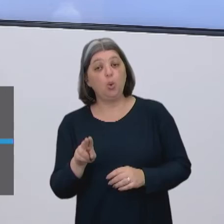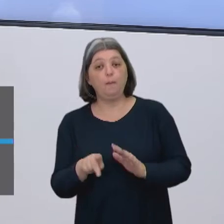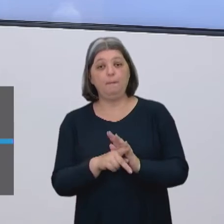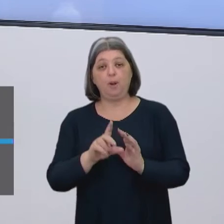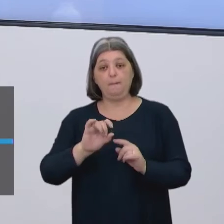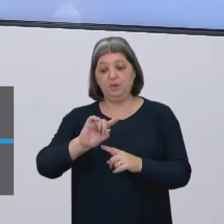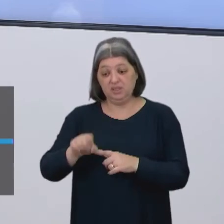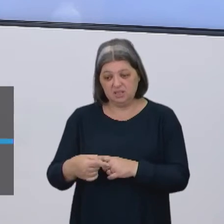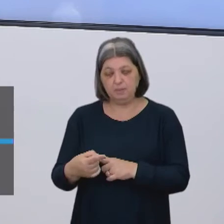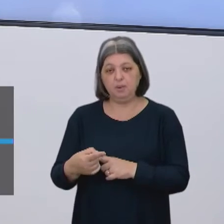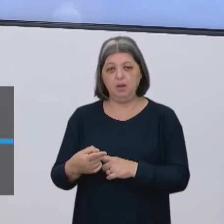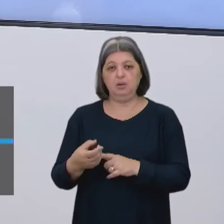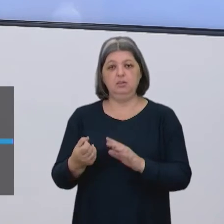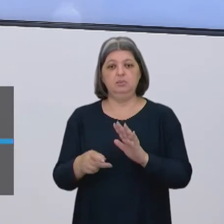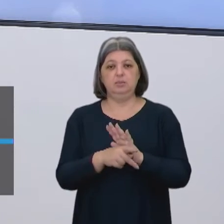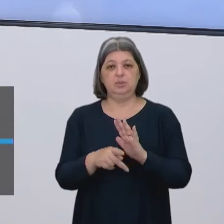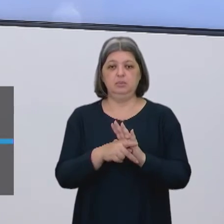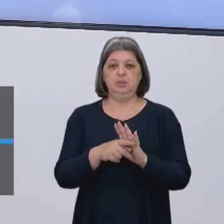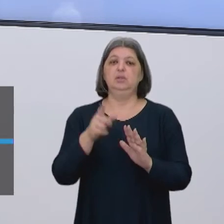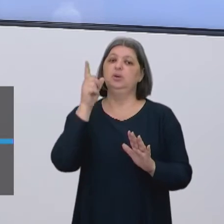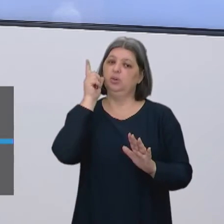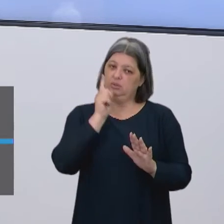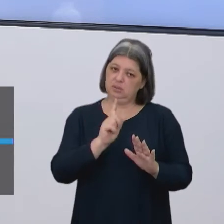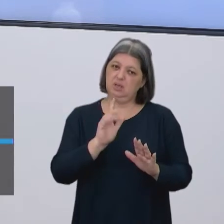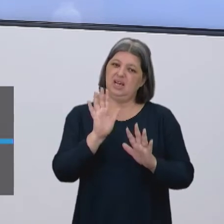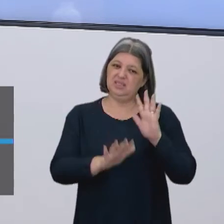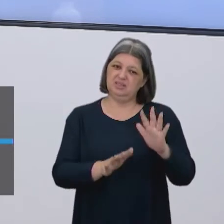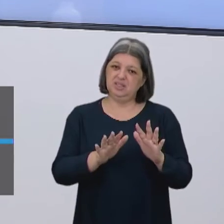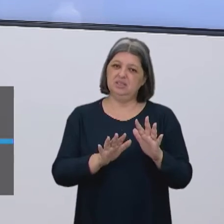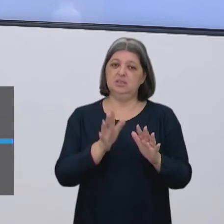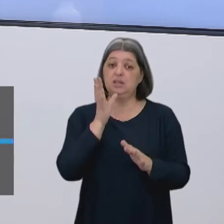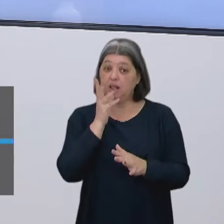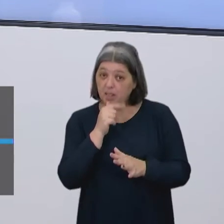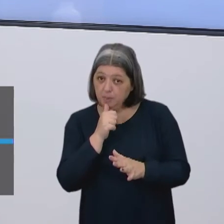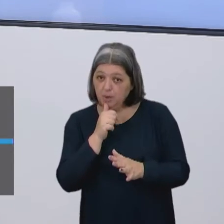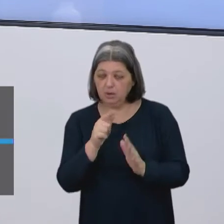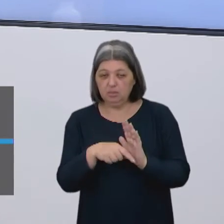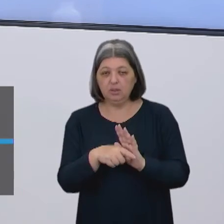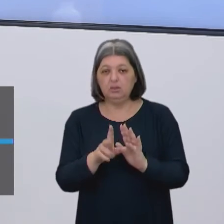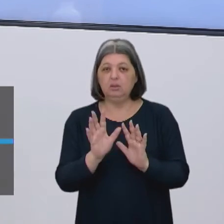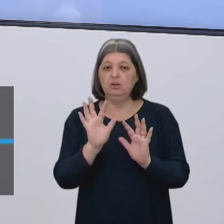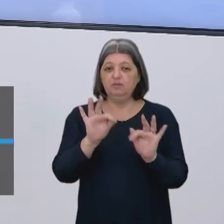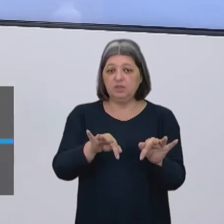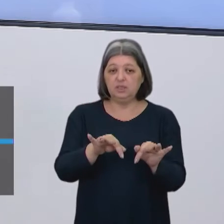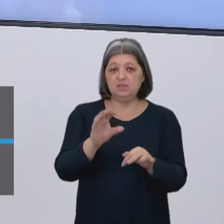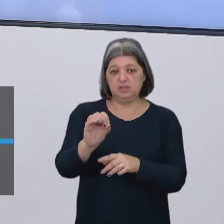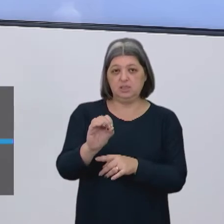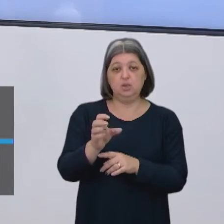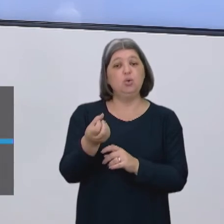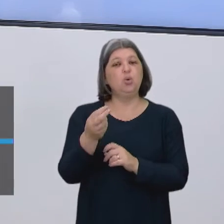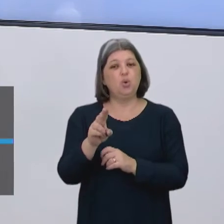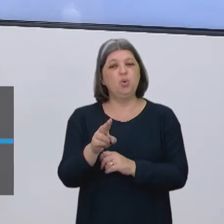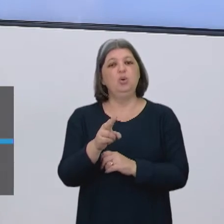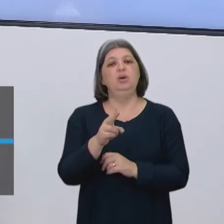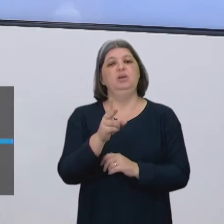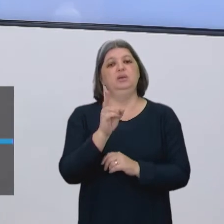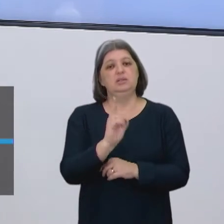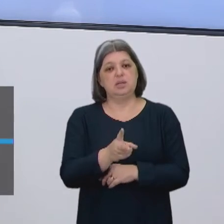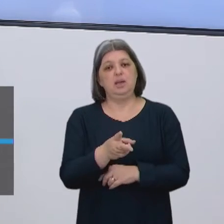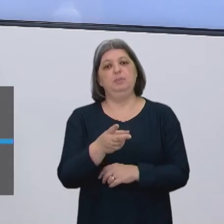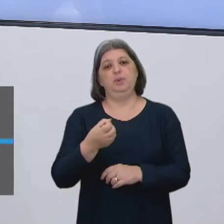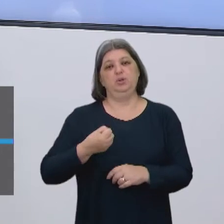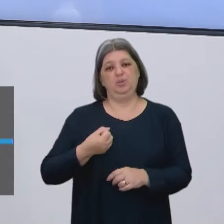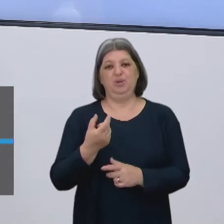exato, que é isso que quando a gente divide, chega, por mais que seja longo, chega no 0, resto 0, ou vai começar a repetir.